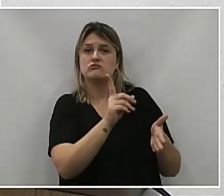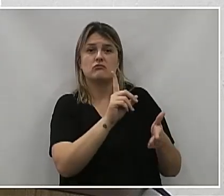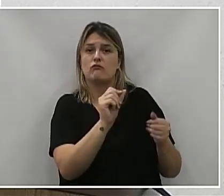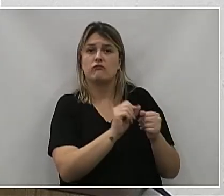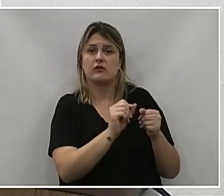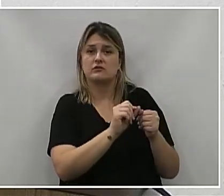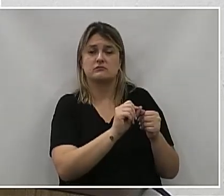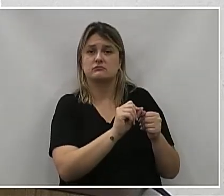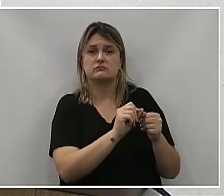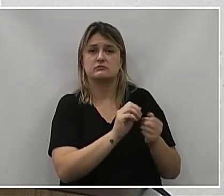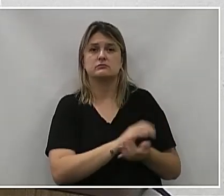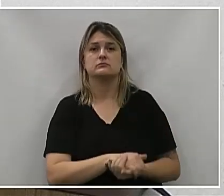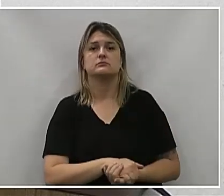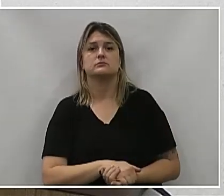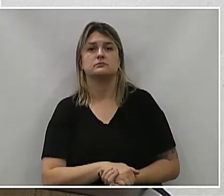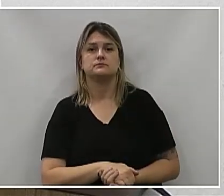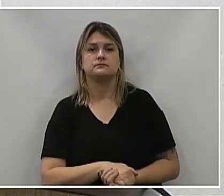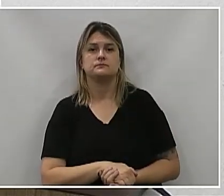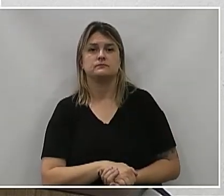ainda.